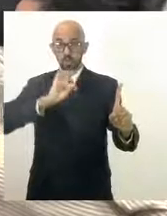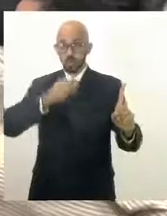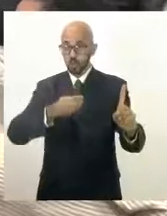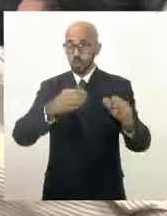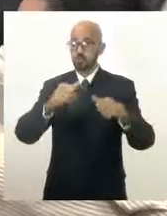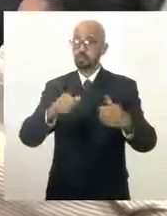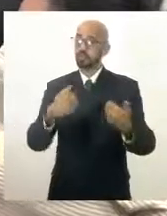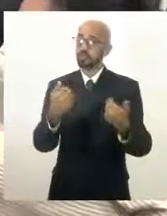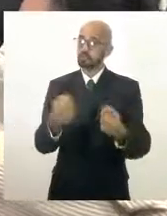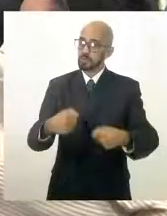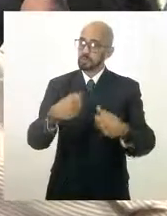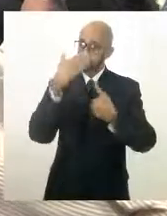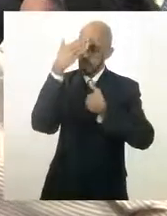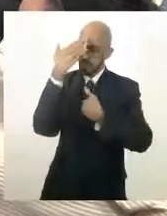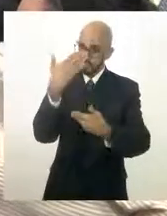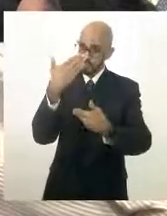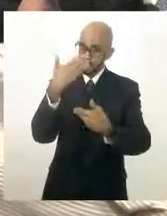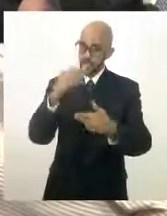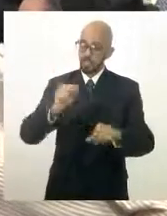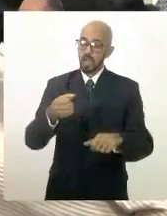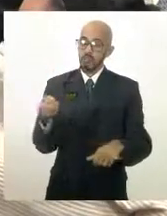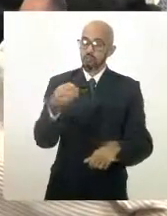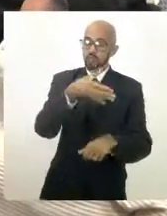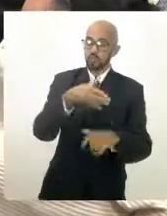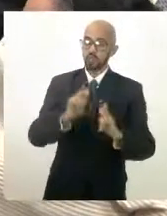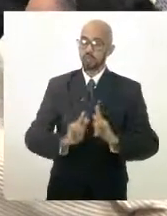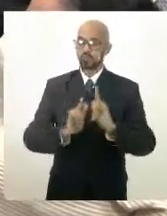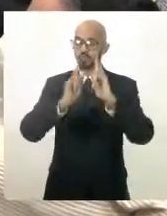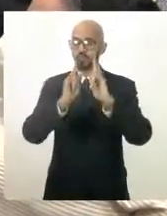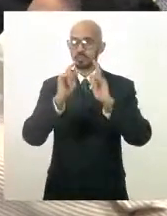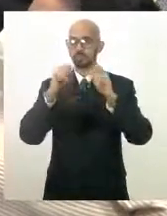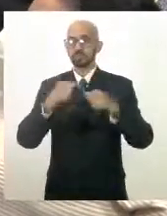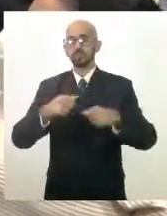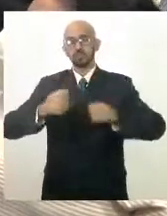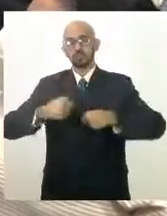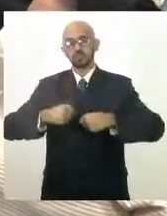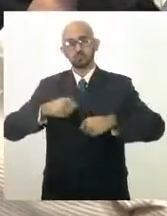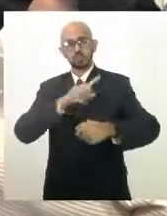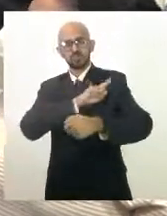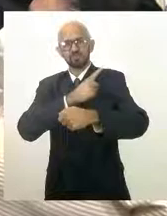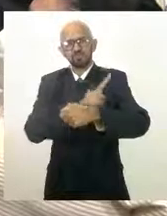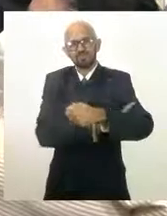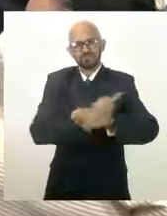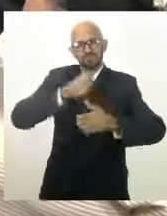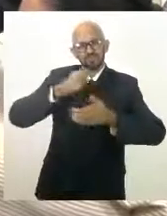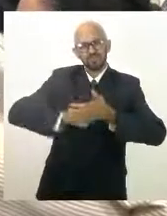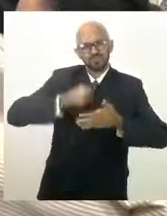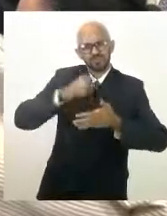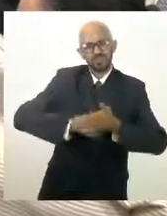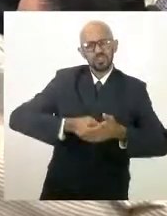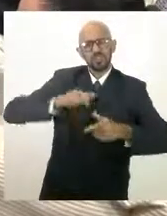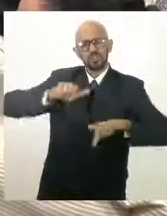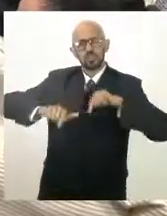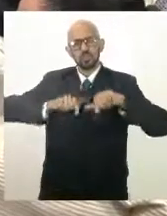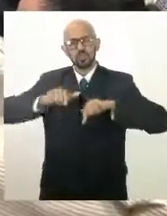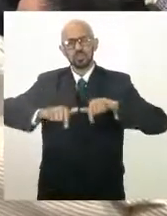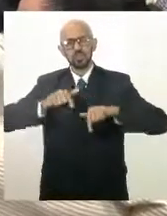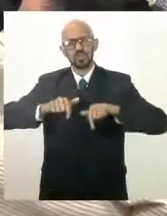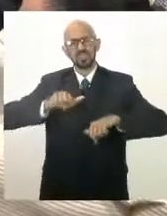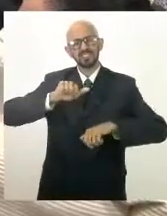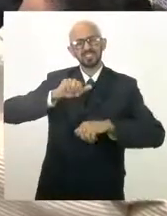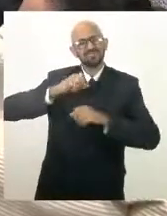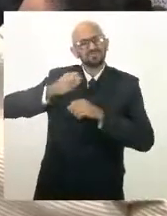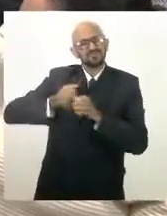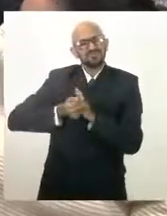Então, inaugurando nossa nova sede, foi necessária uma força de trabalho muito grande e centenas de pessoas envolvidas. Então, nada mais